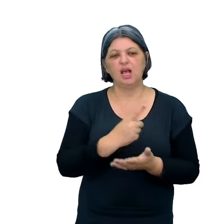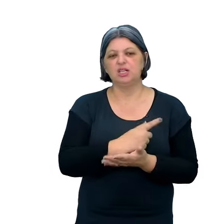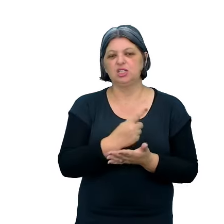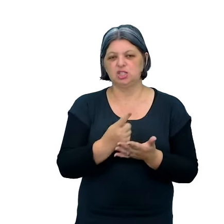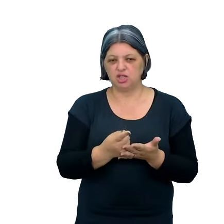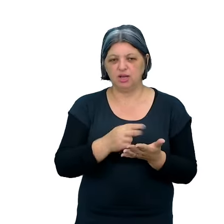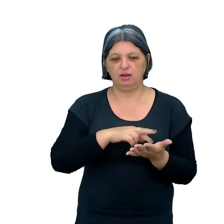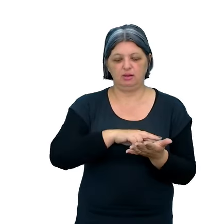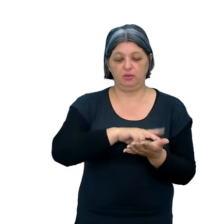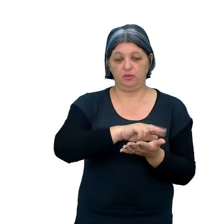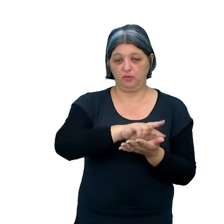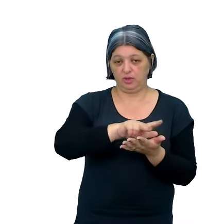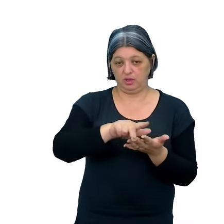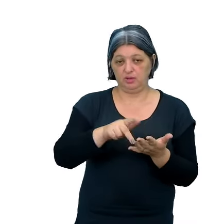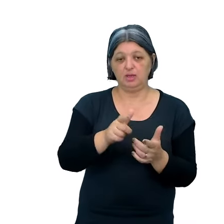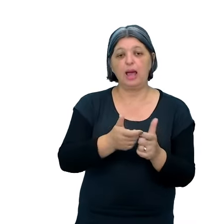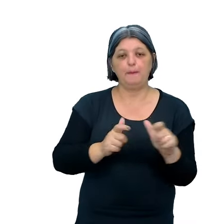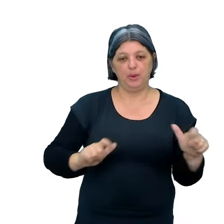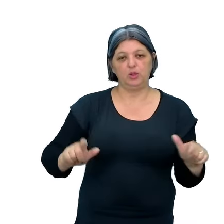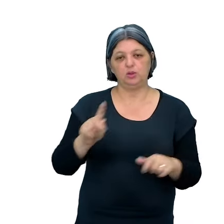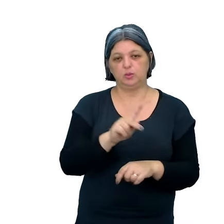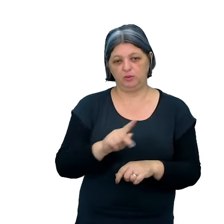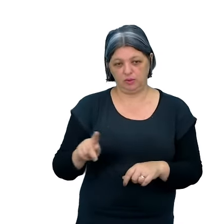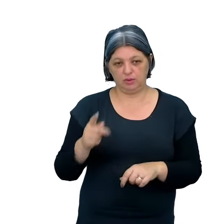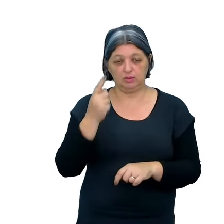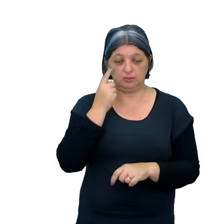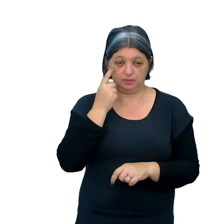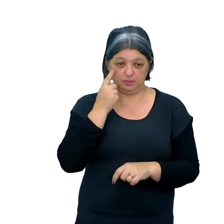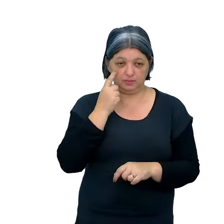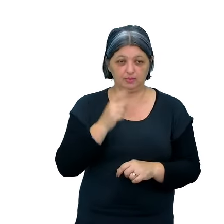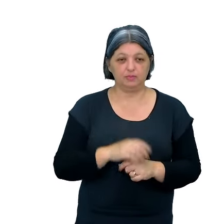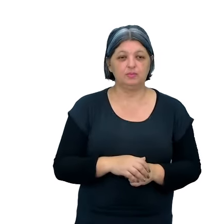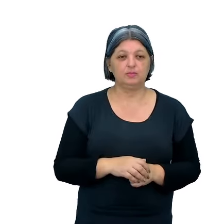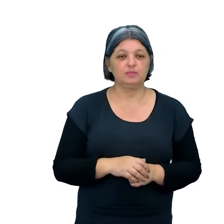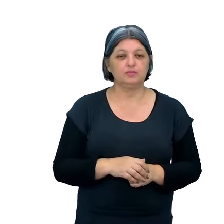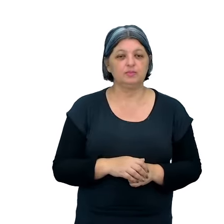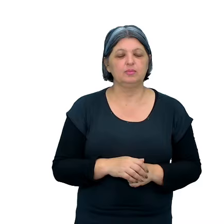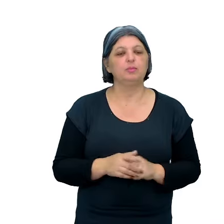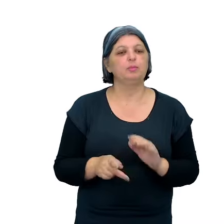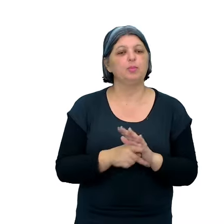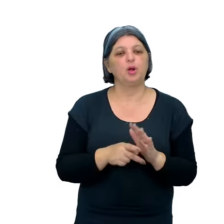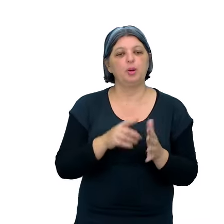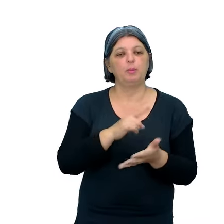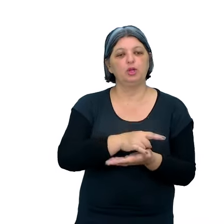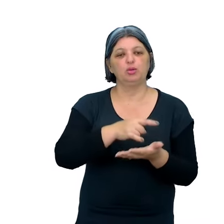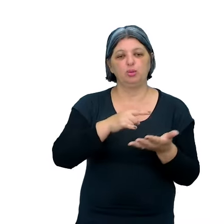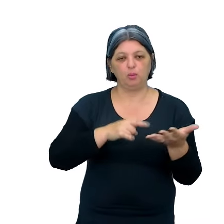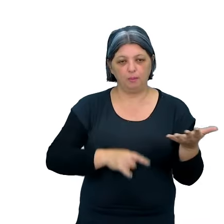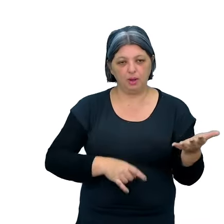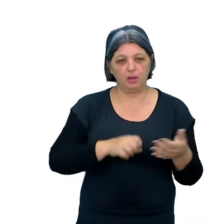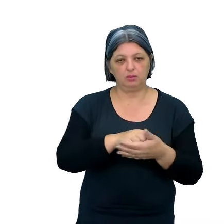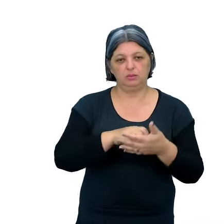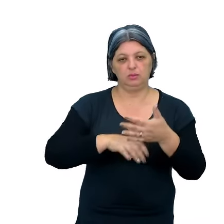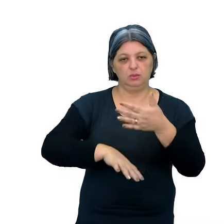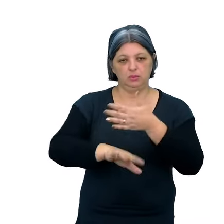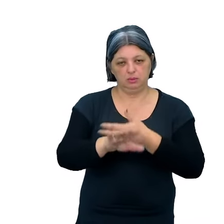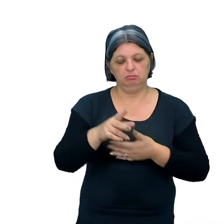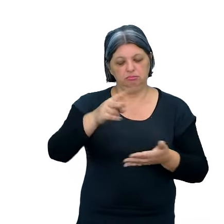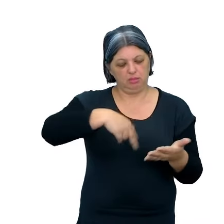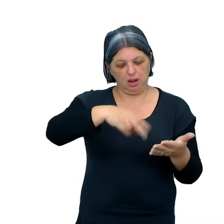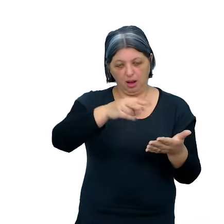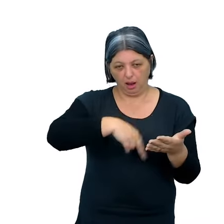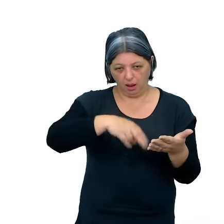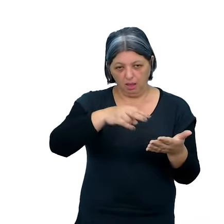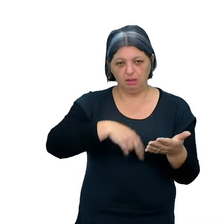muitos professores vão até o documento curricular, né, e dão ali uma lida,